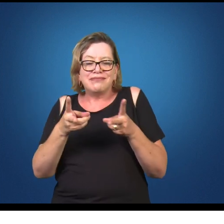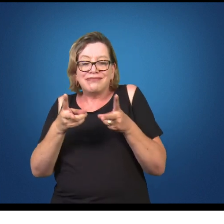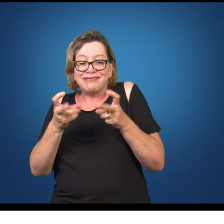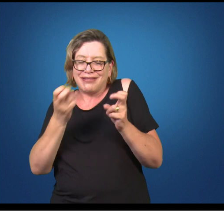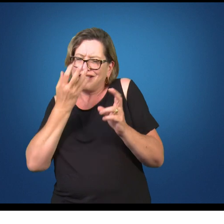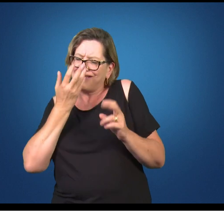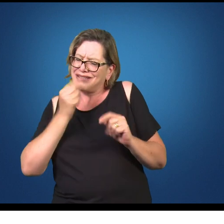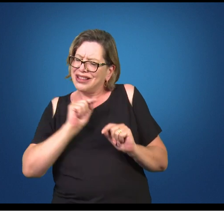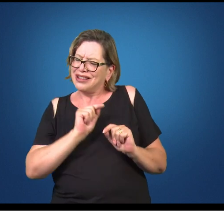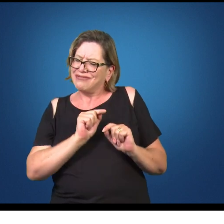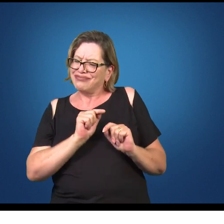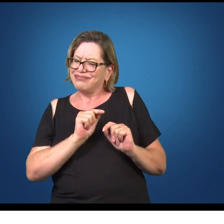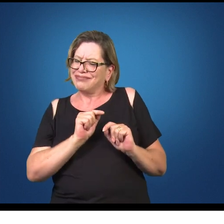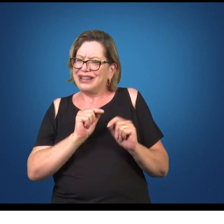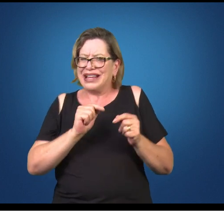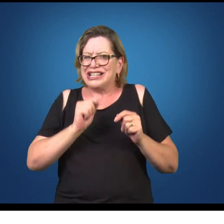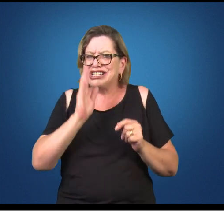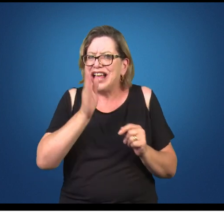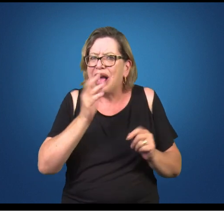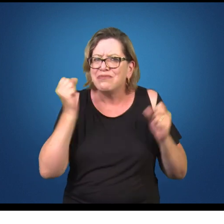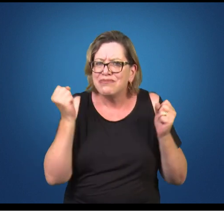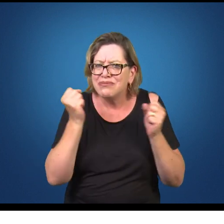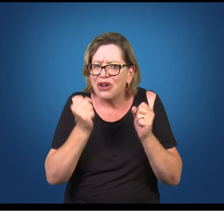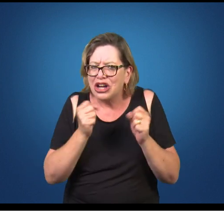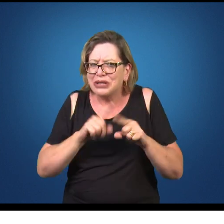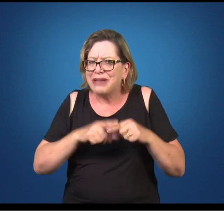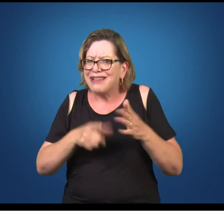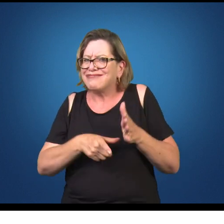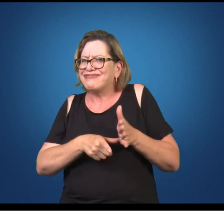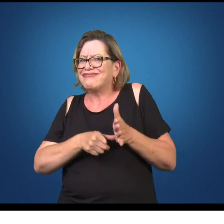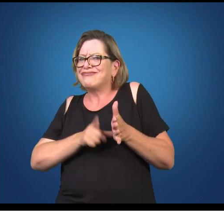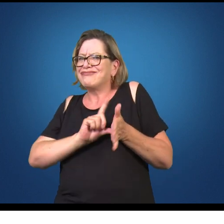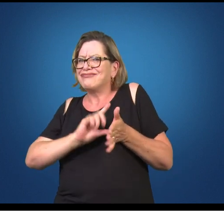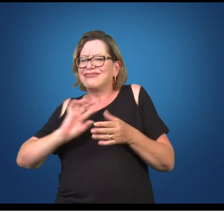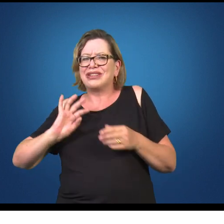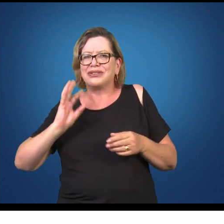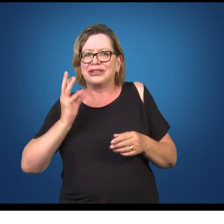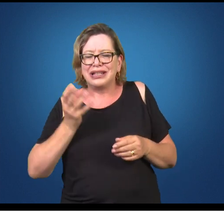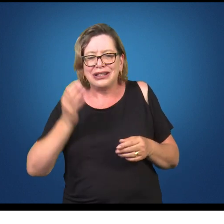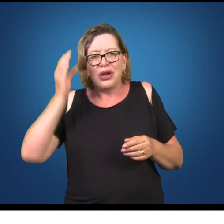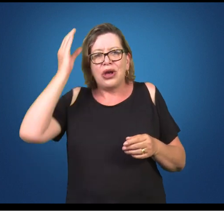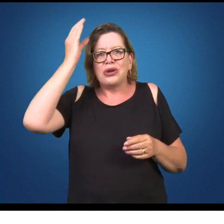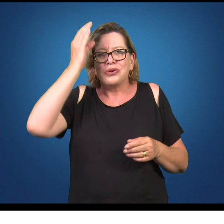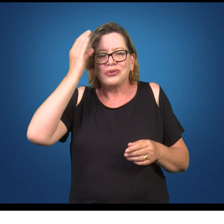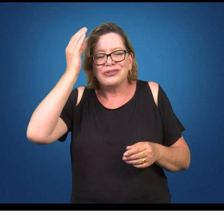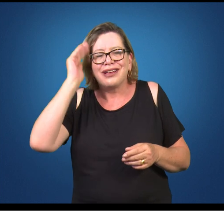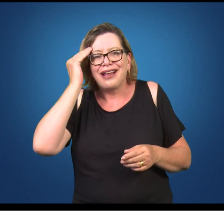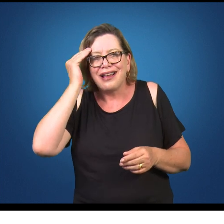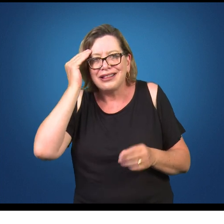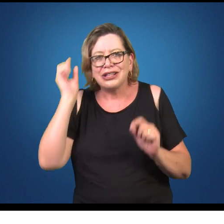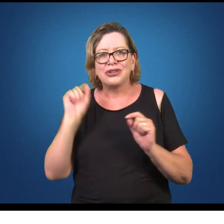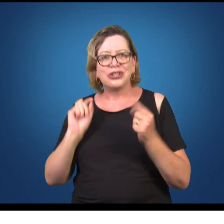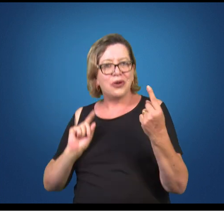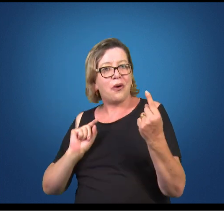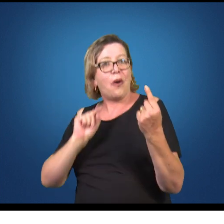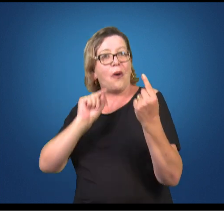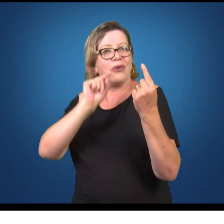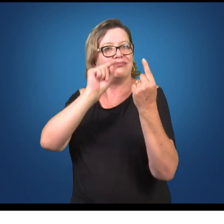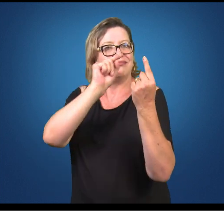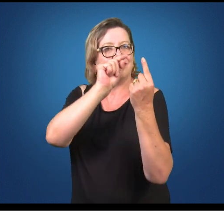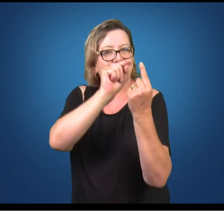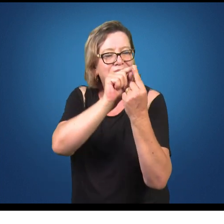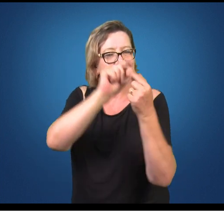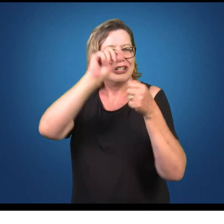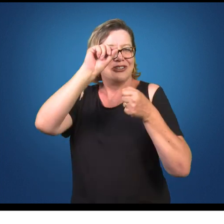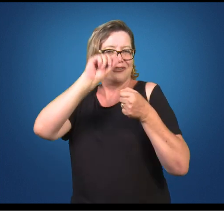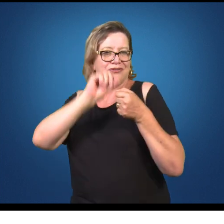percebe que não está desenvolvendo. Ele pode explorar isso conscientemente, exatamente, para um objetivo dentro